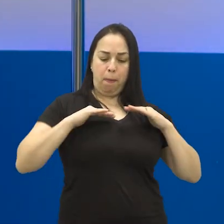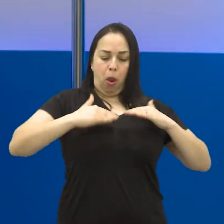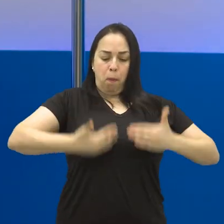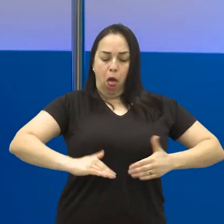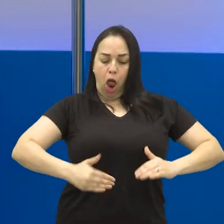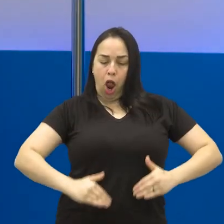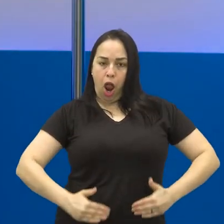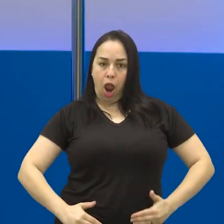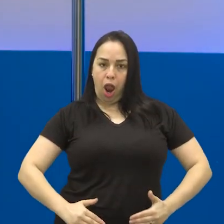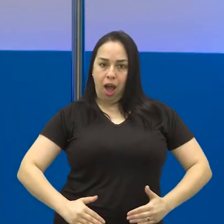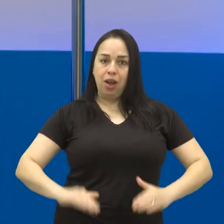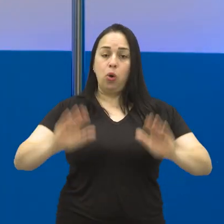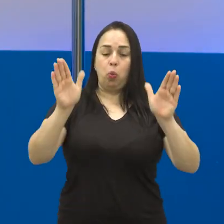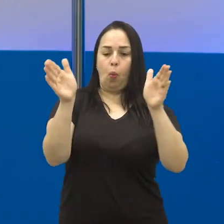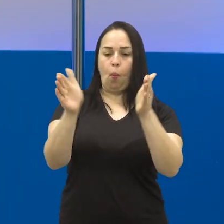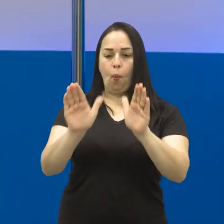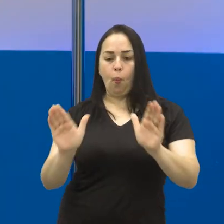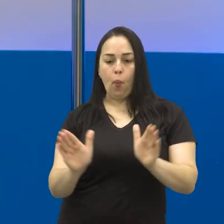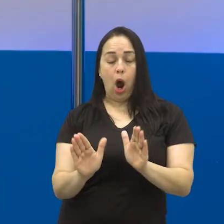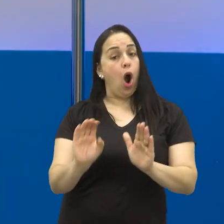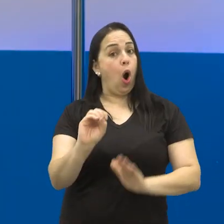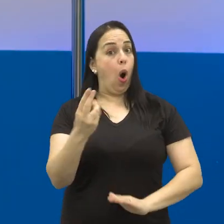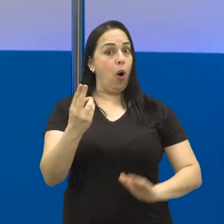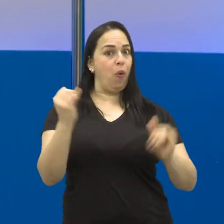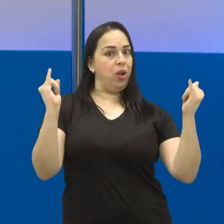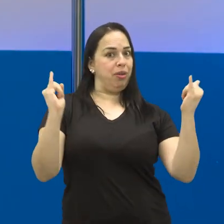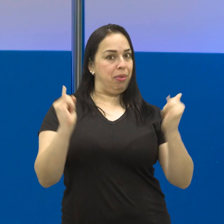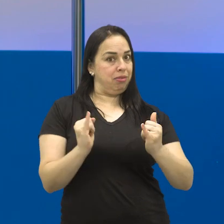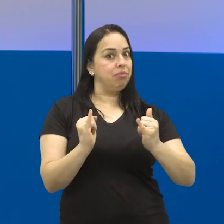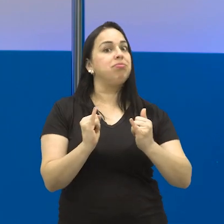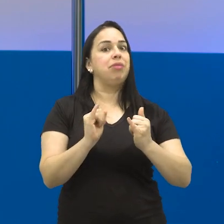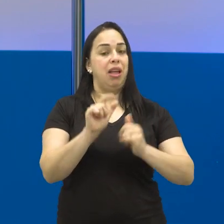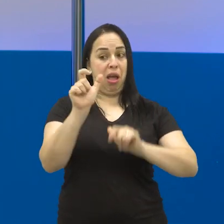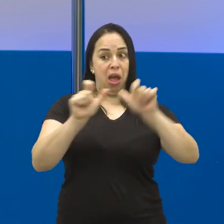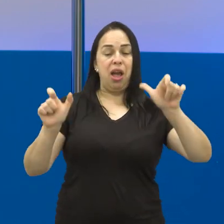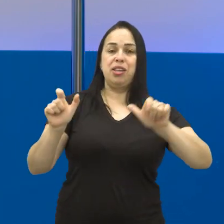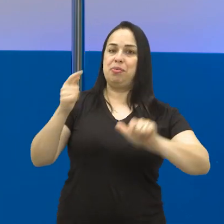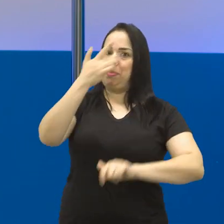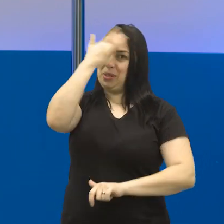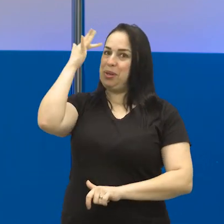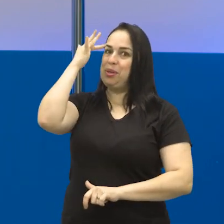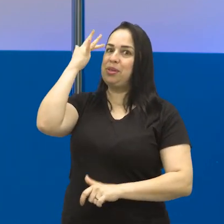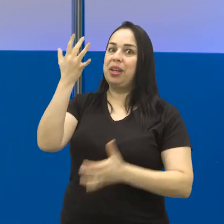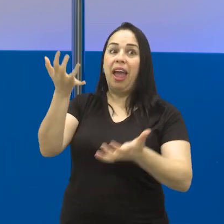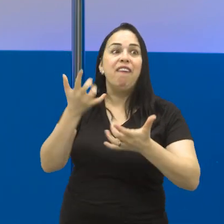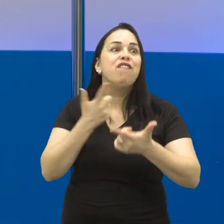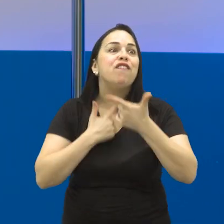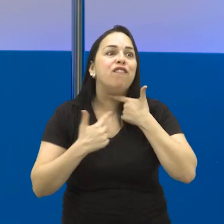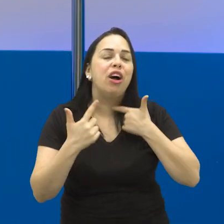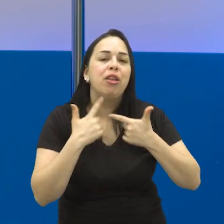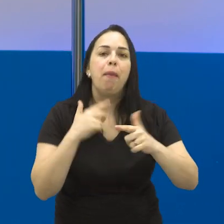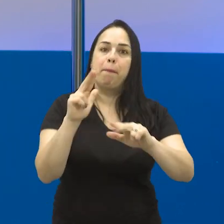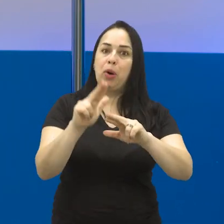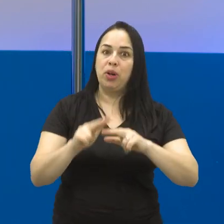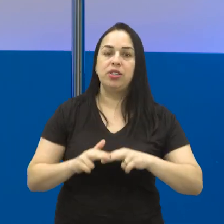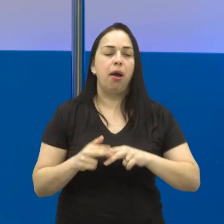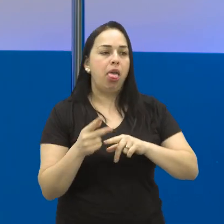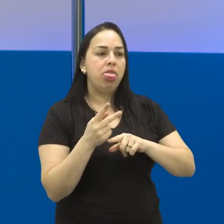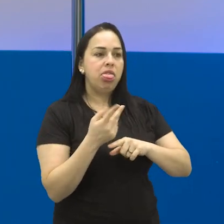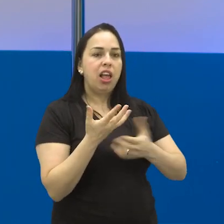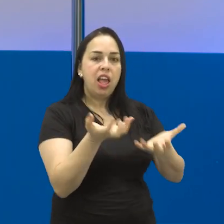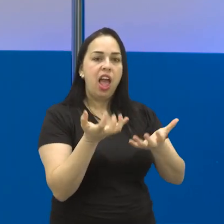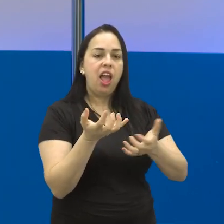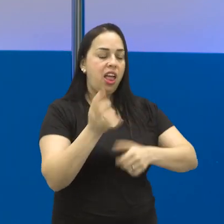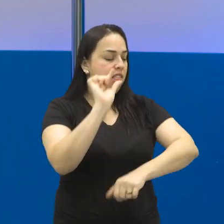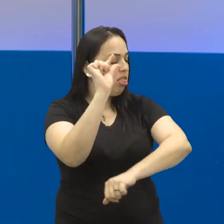ganhar massa muscular ou emagrecer. Esses são alguns dos objetivos que motivaram a intensa procura nos últimos